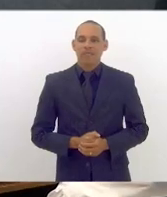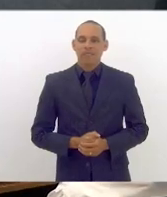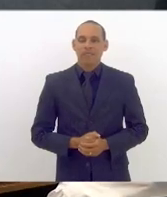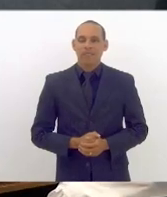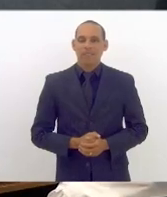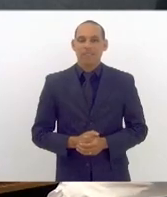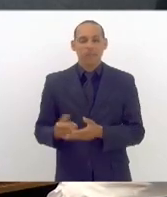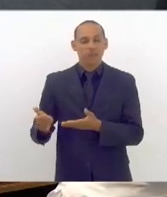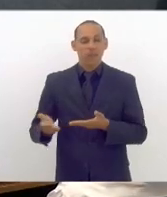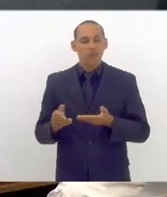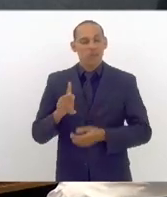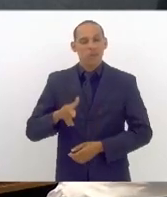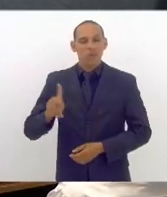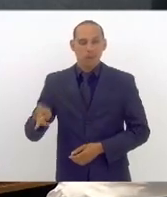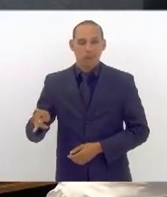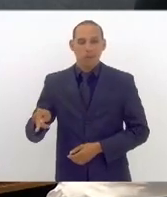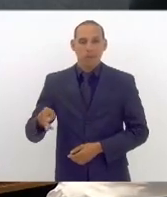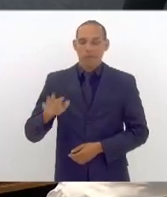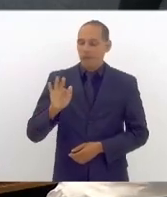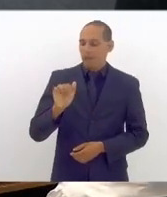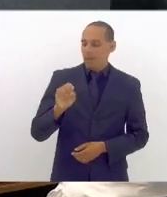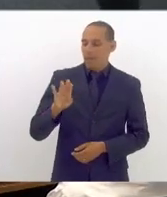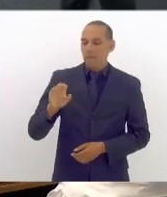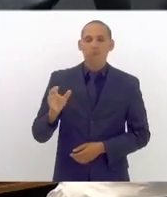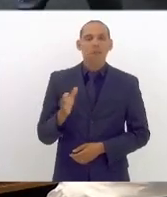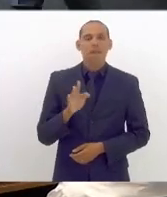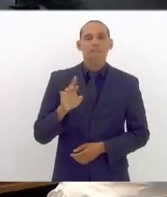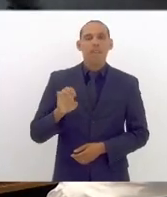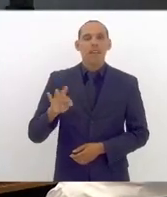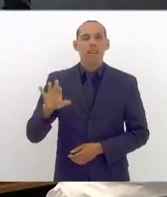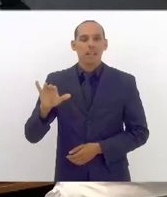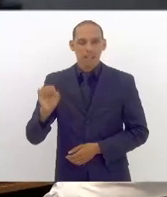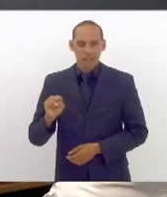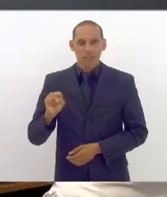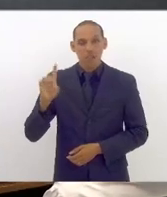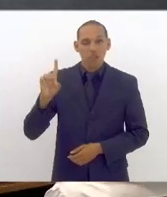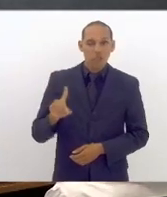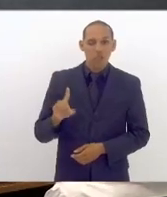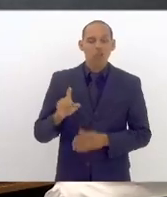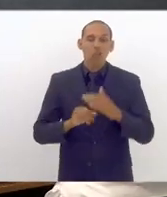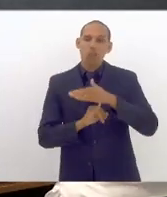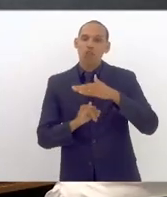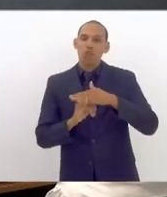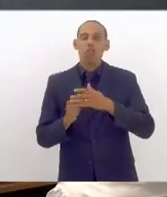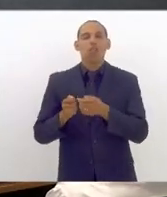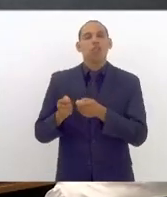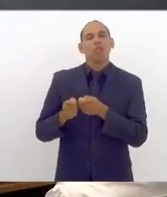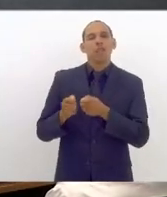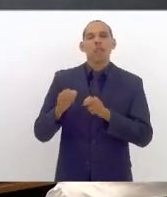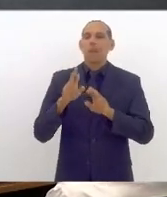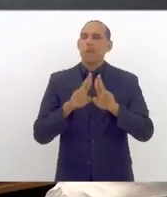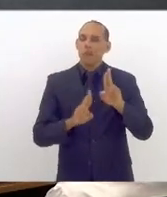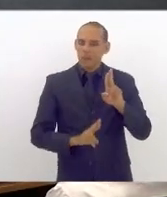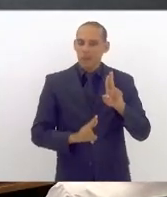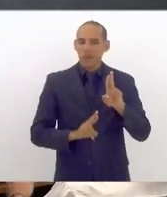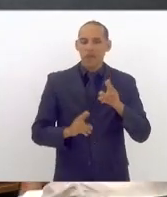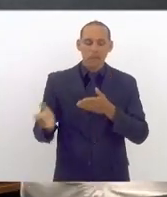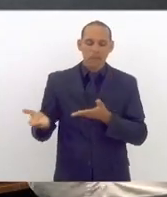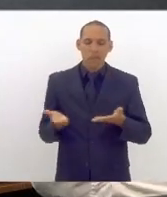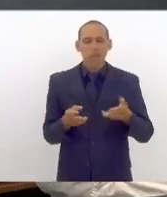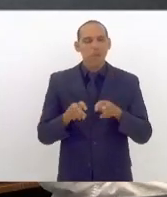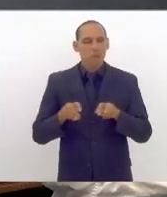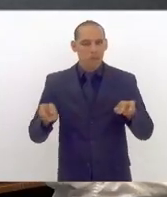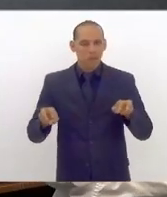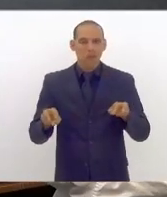convidar o professor Fábio Freitas diretor do Instituto economia da Universidade Federal do Rio de Janeiro para estar conosco a